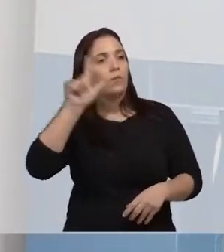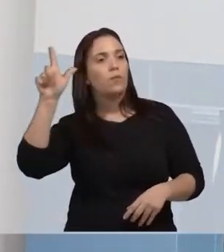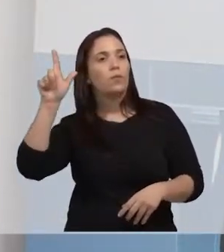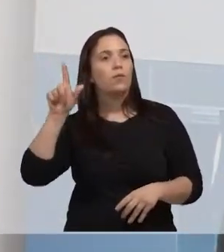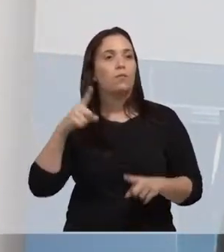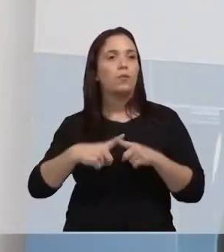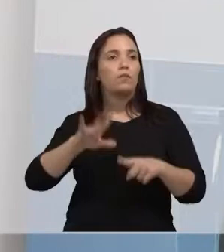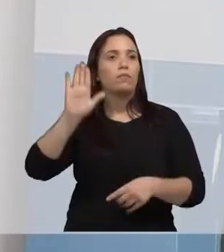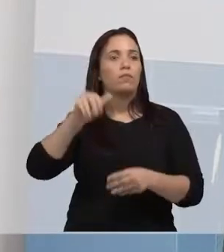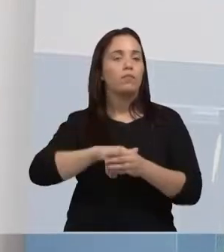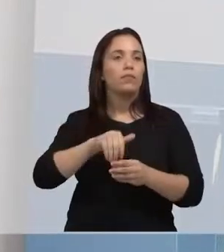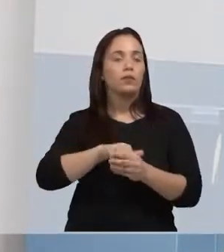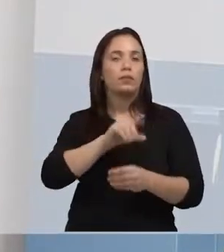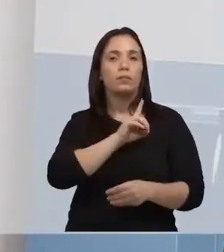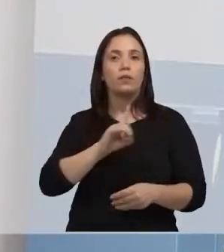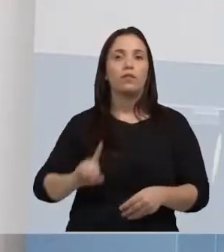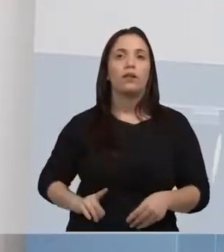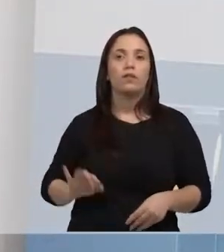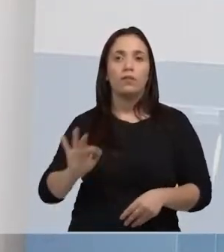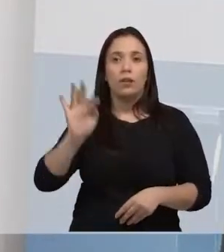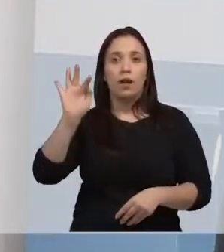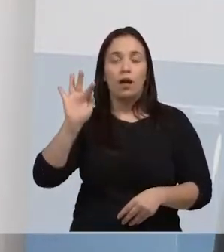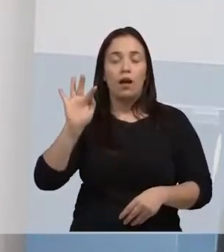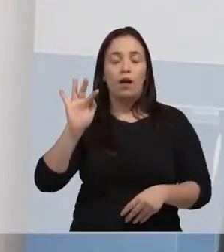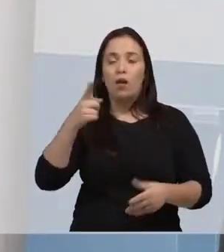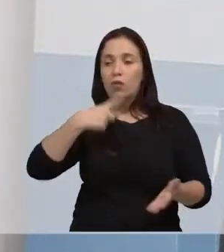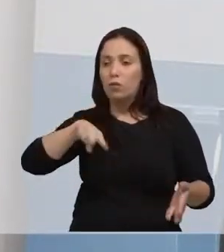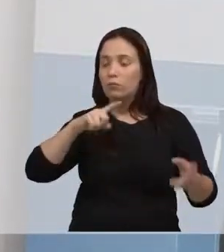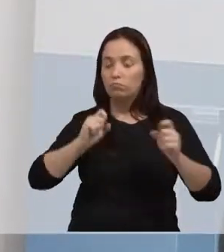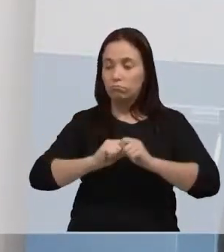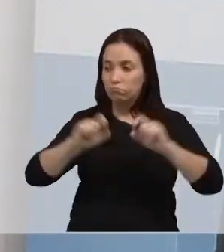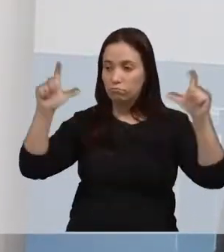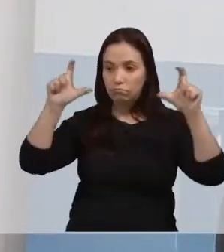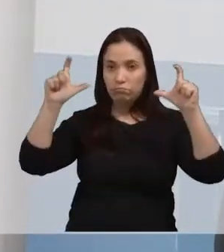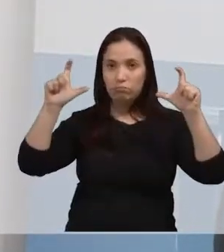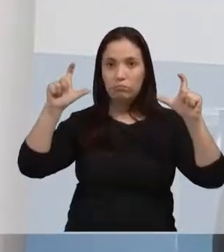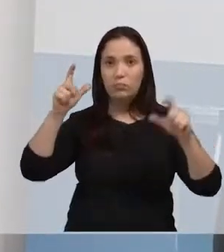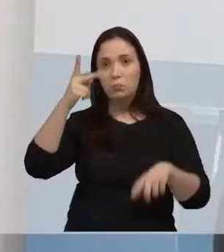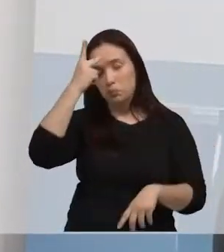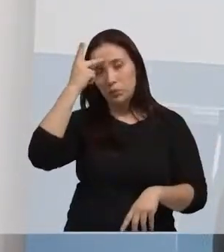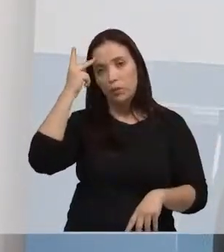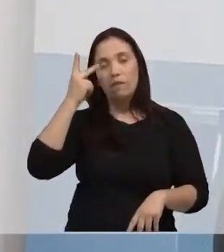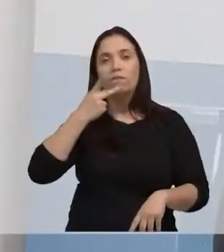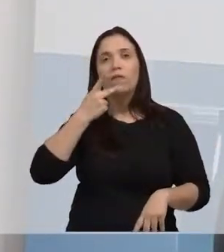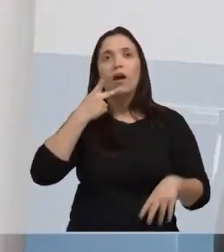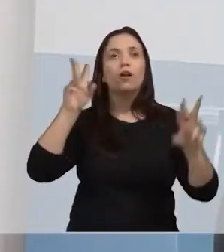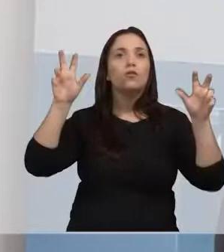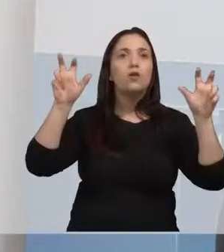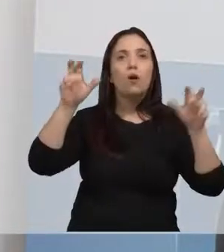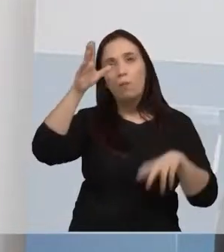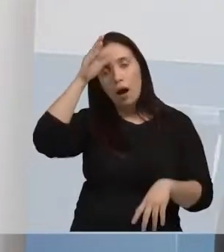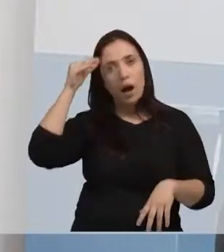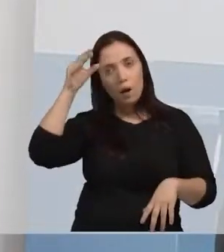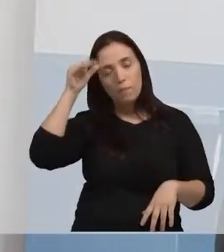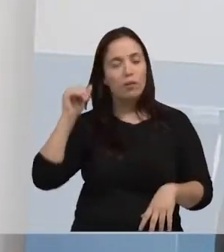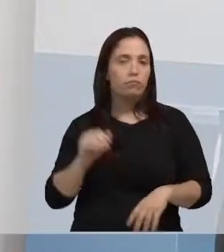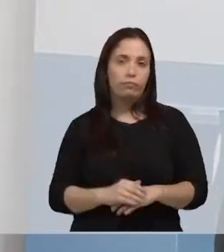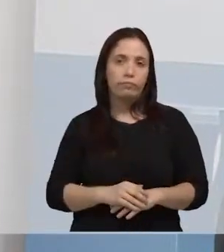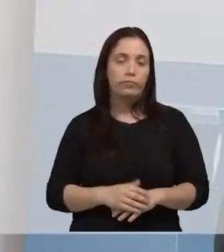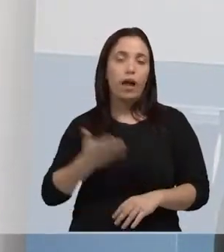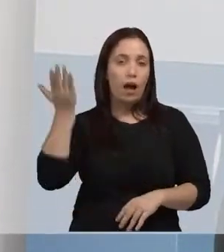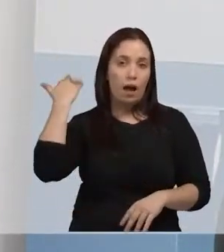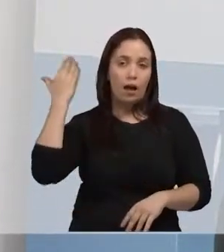deputado estadual e aconteceu o que a deputado federal, o que aconteceu que a gente previa. Ninguém falava o nome do Camilo, porque na época o candidato a